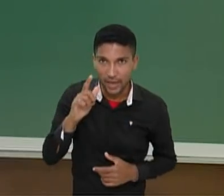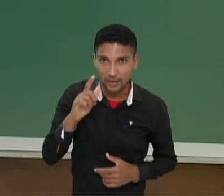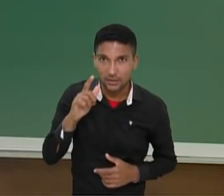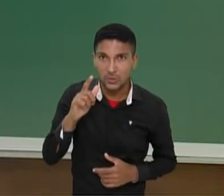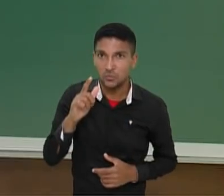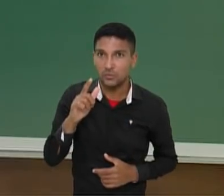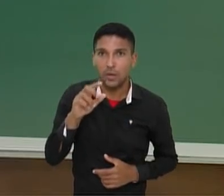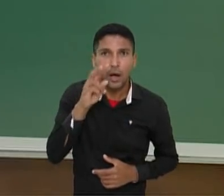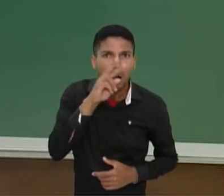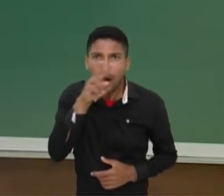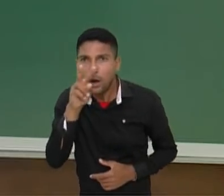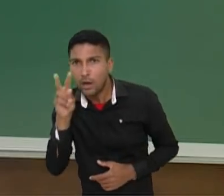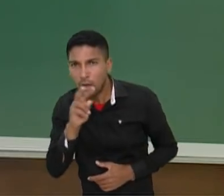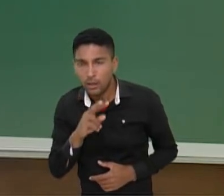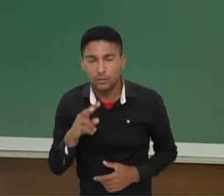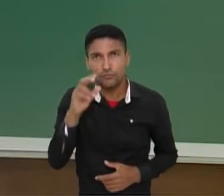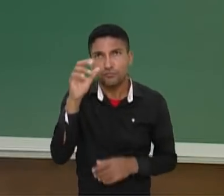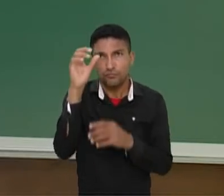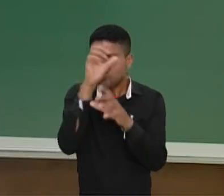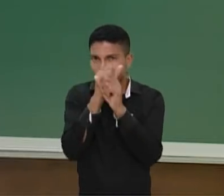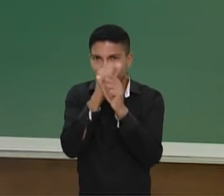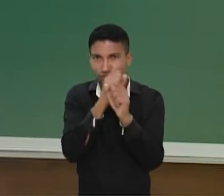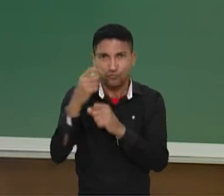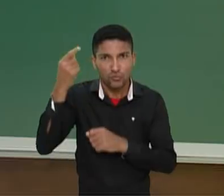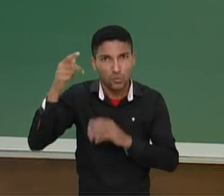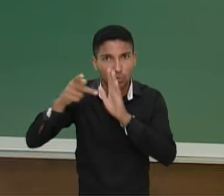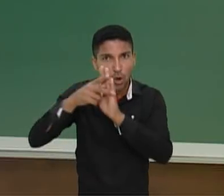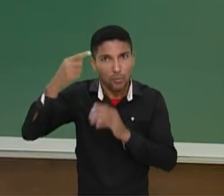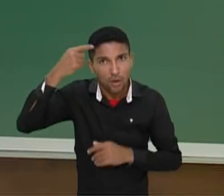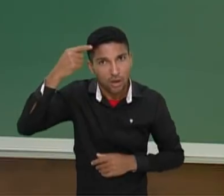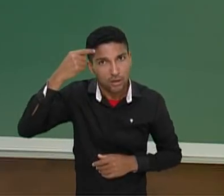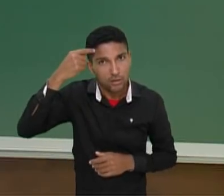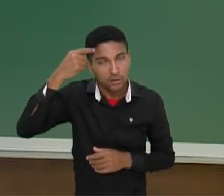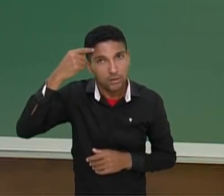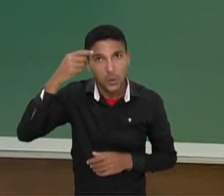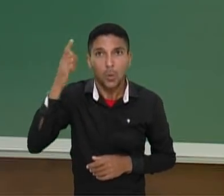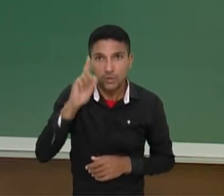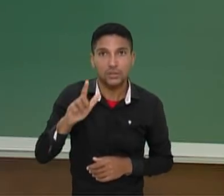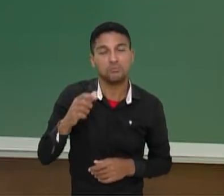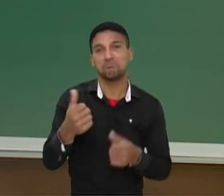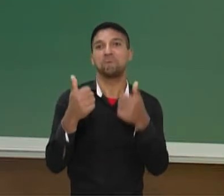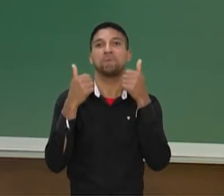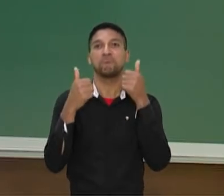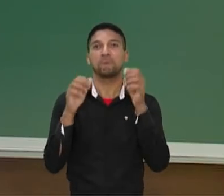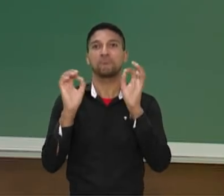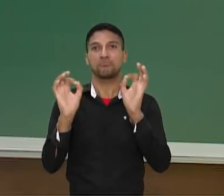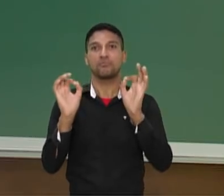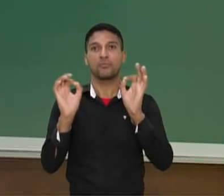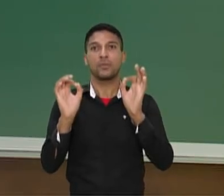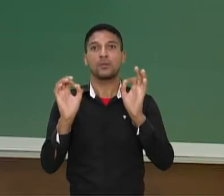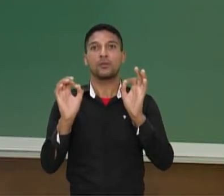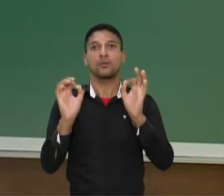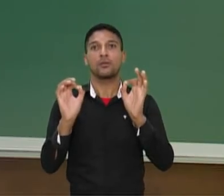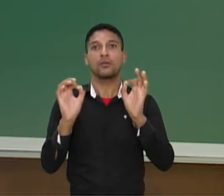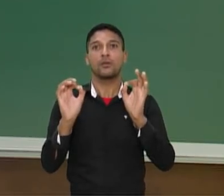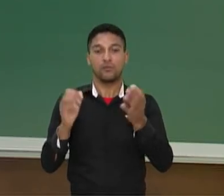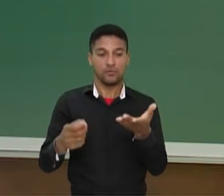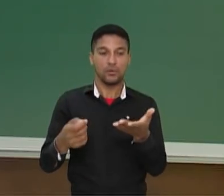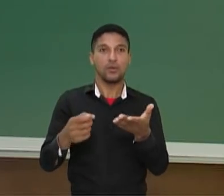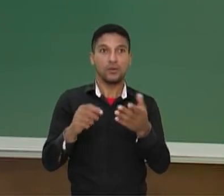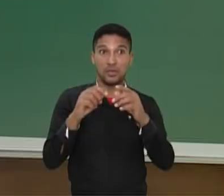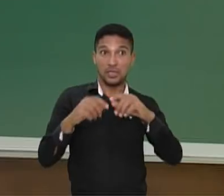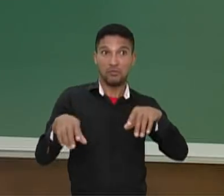essa agilidade, assim, não, eu vou estar ali, vou somar e tal, e conseguir, ótimo, pode deixar assim, tá bom? Professor